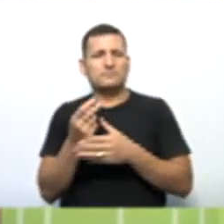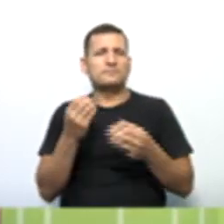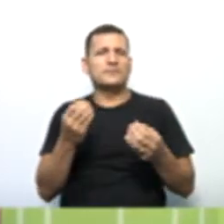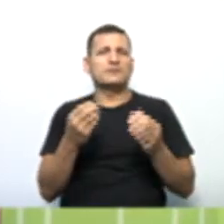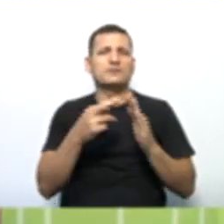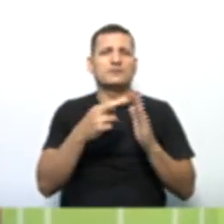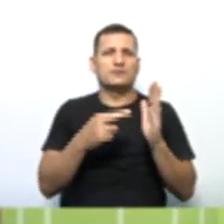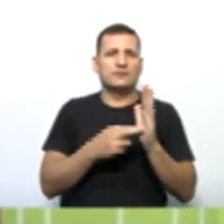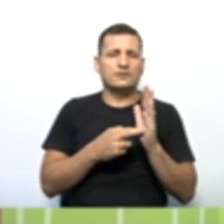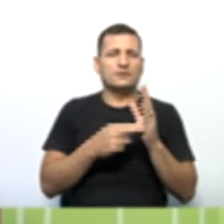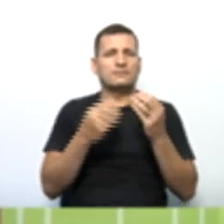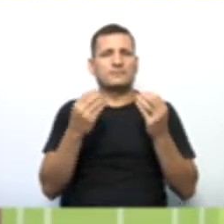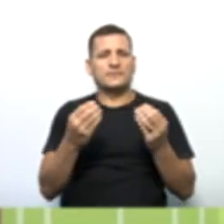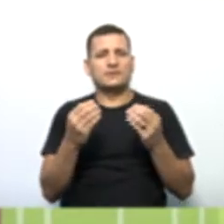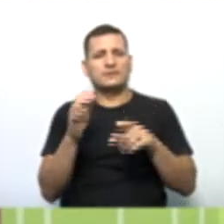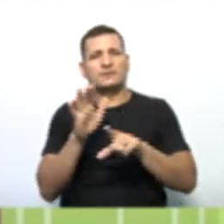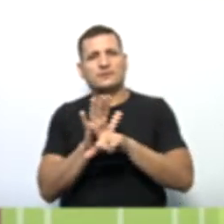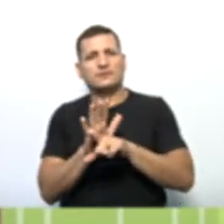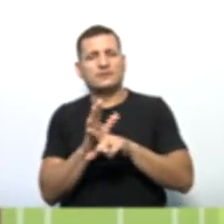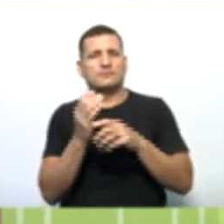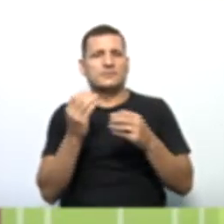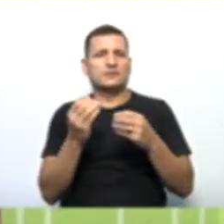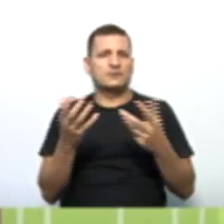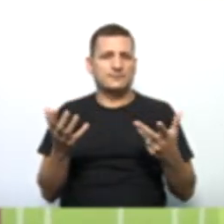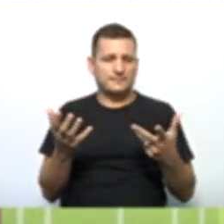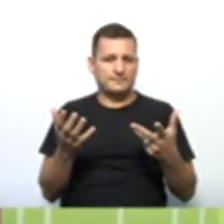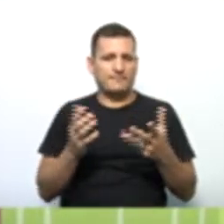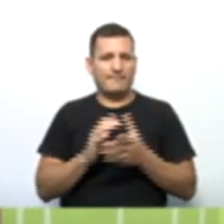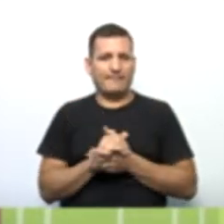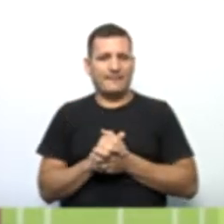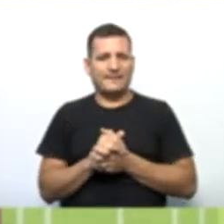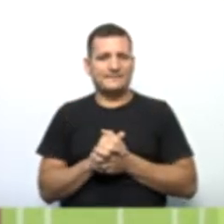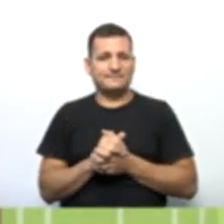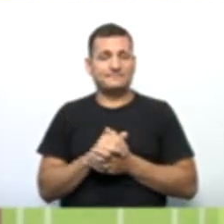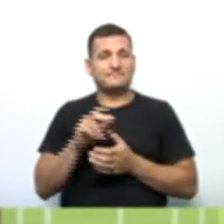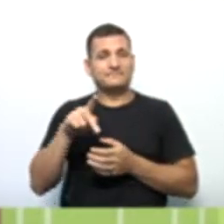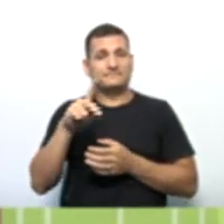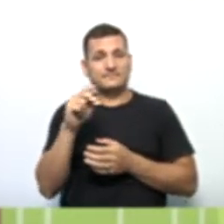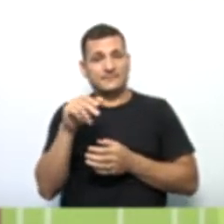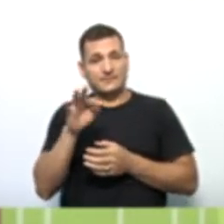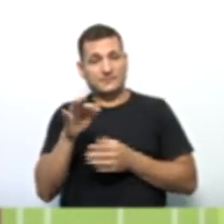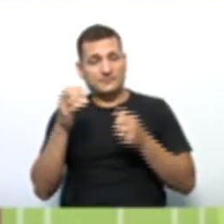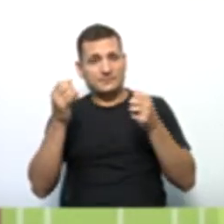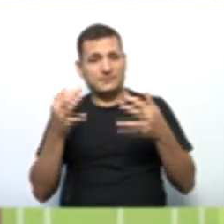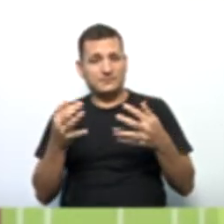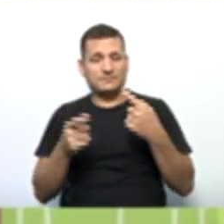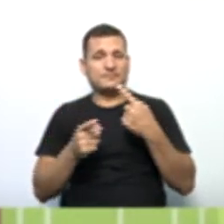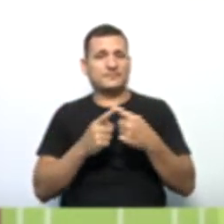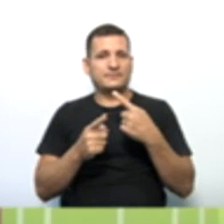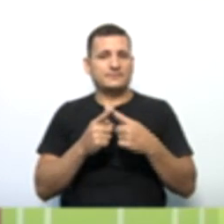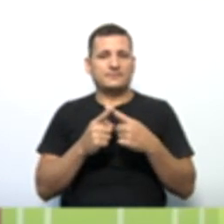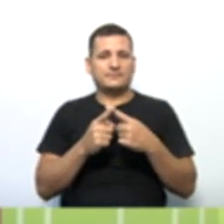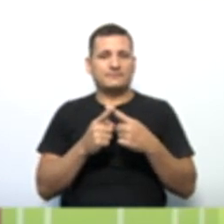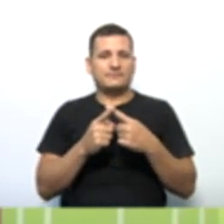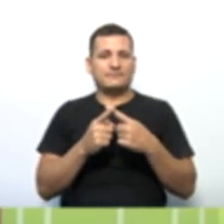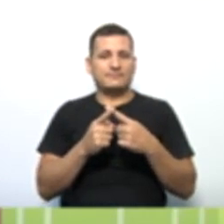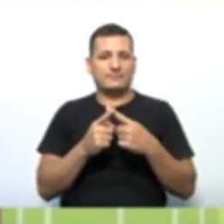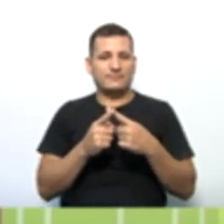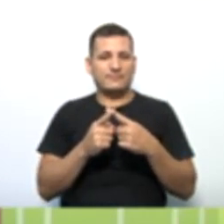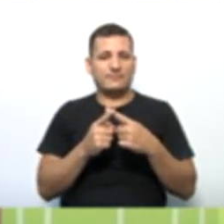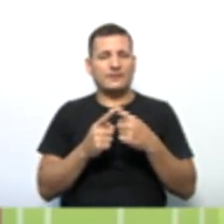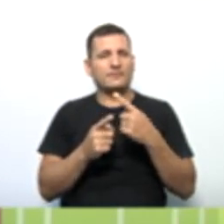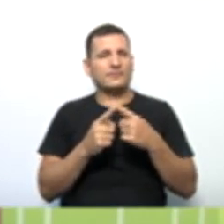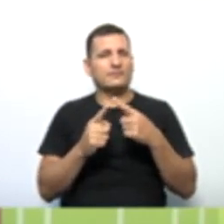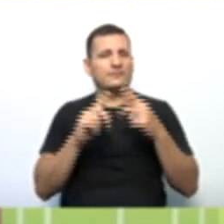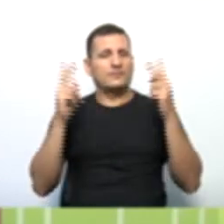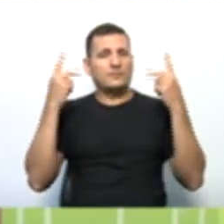que serve a lei? Para que servem as regras? O próprio Kant vai dizer, porque o ser humano tende a ser